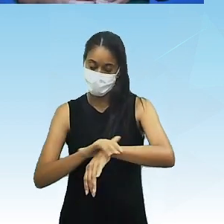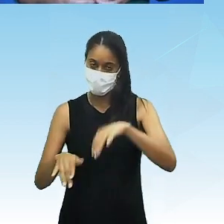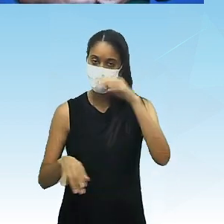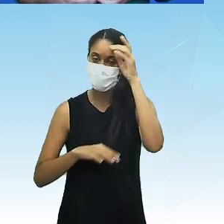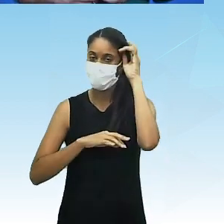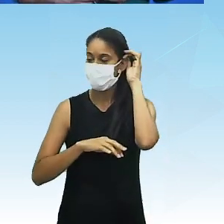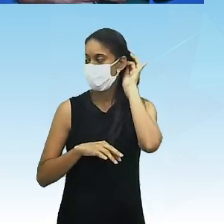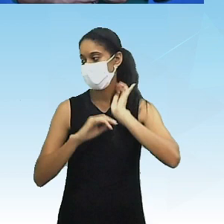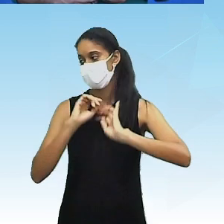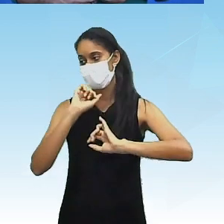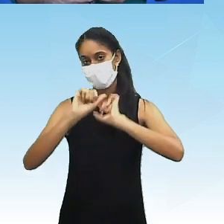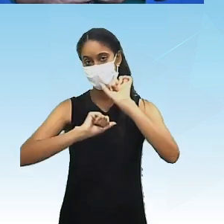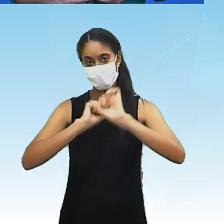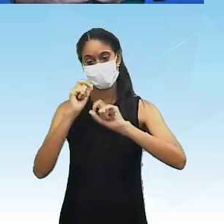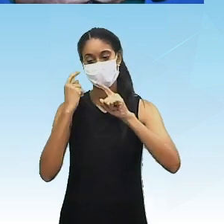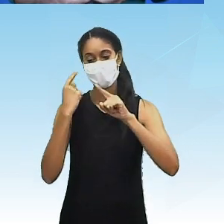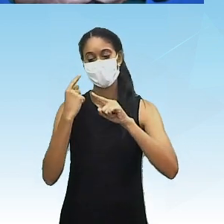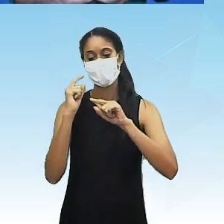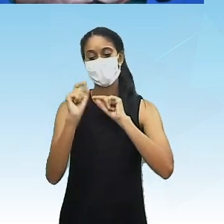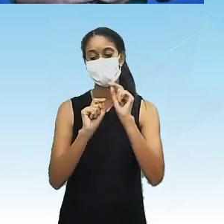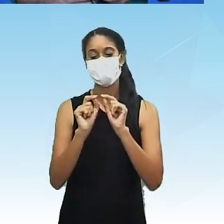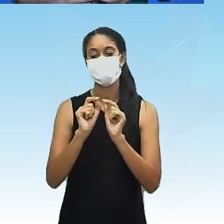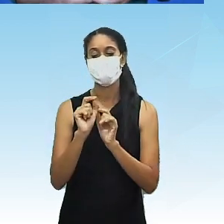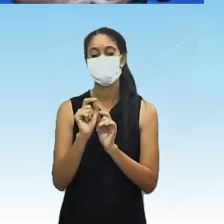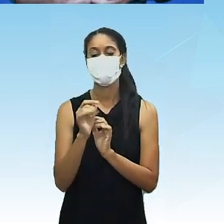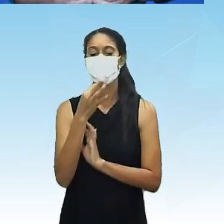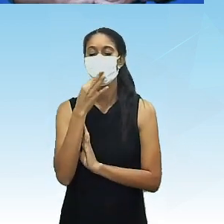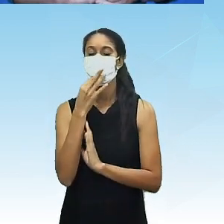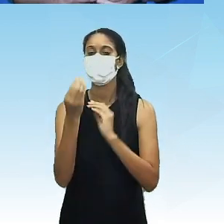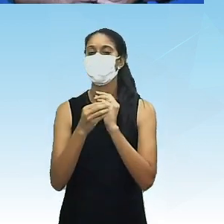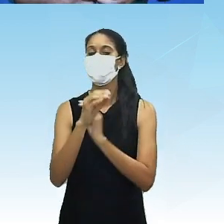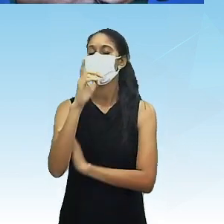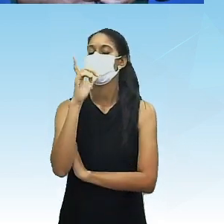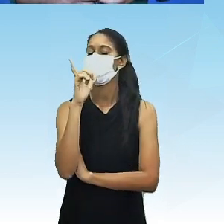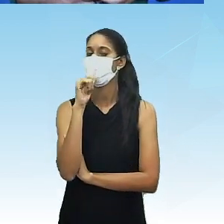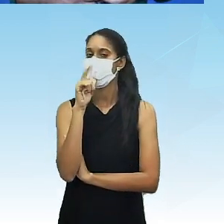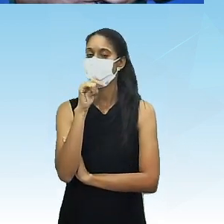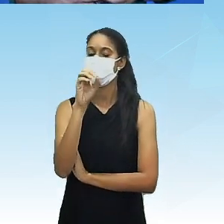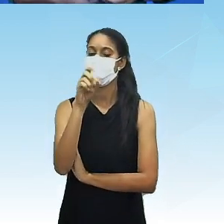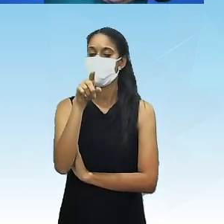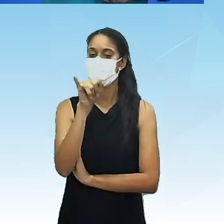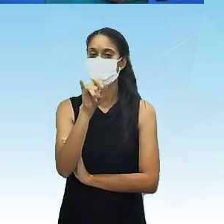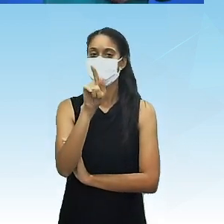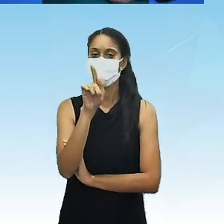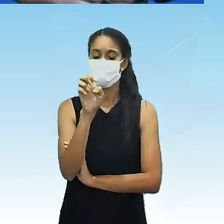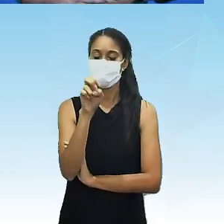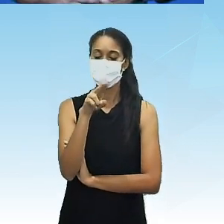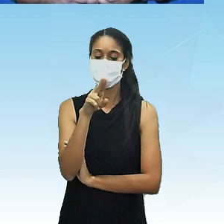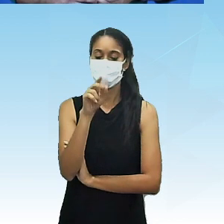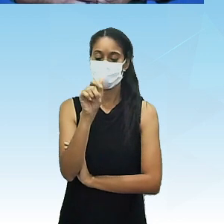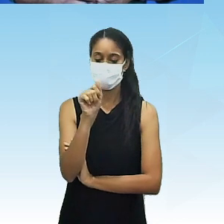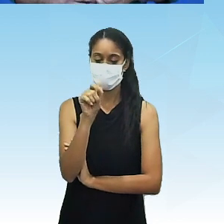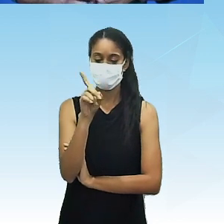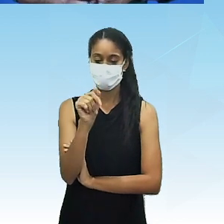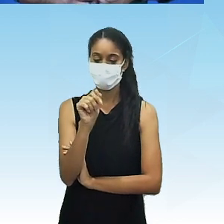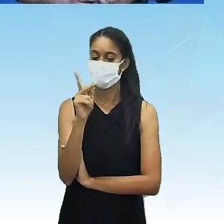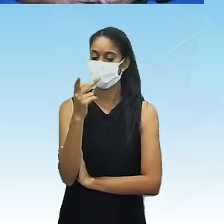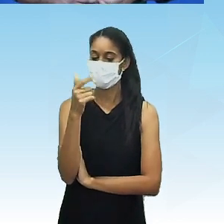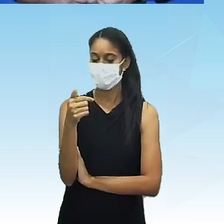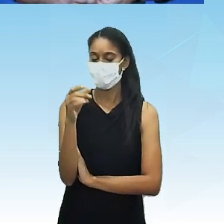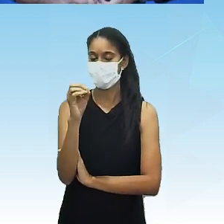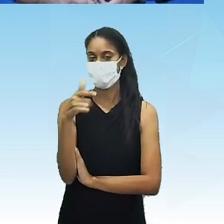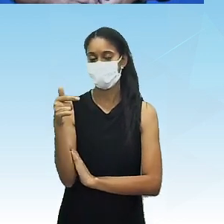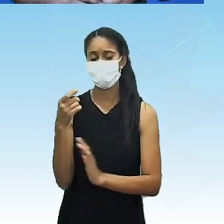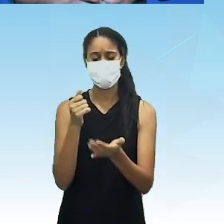de hidrogênio, conhecido como água oxigenada, tá certo? É o H2O2 que você compra aí em qualquer farmácia